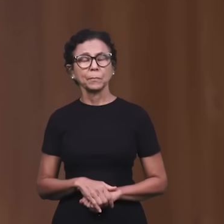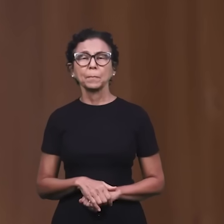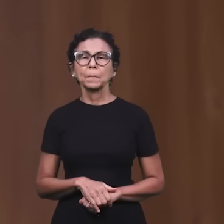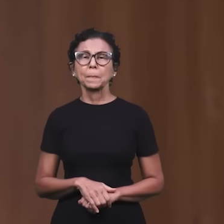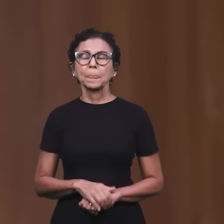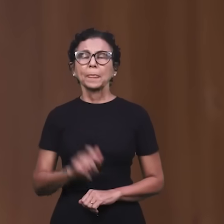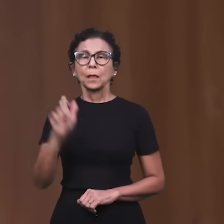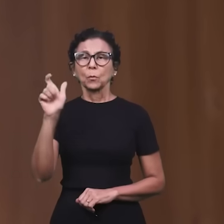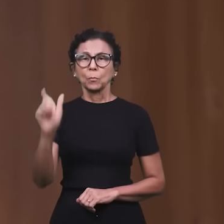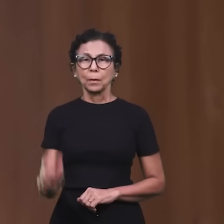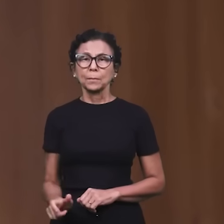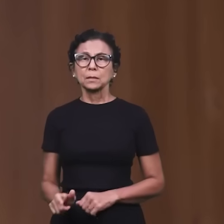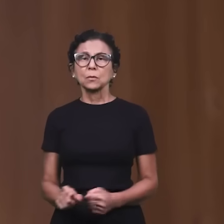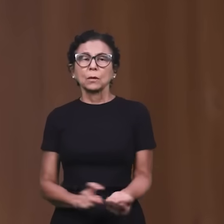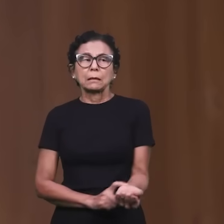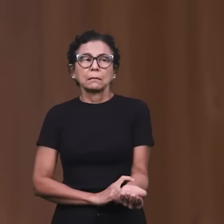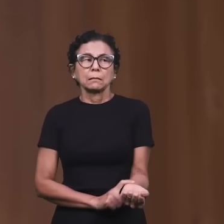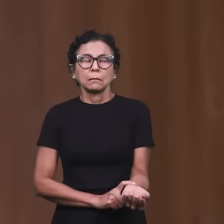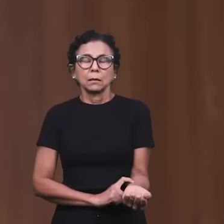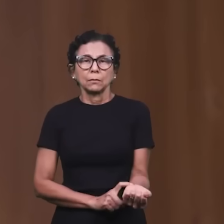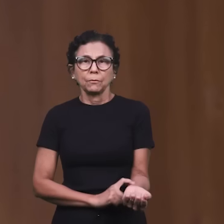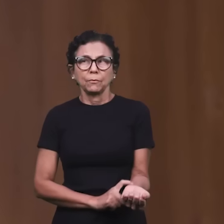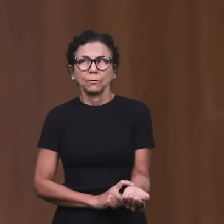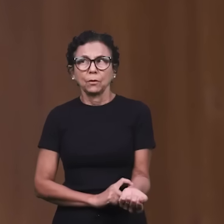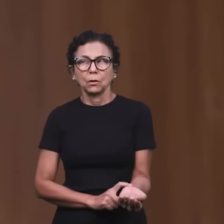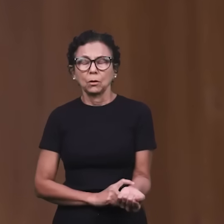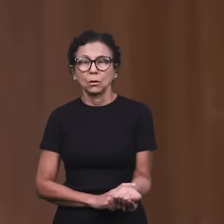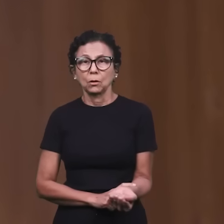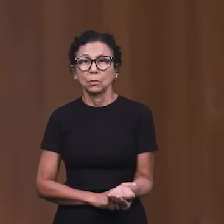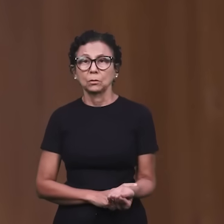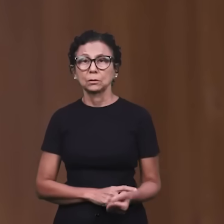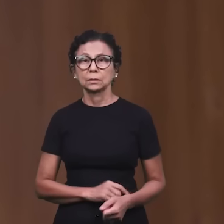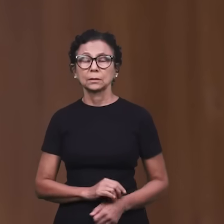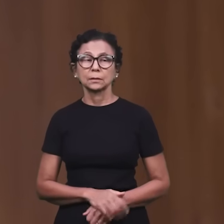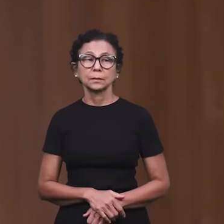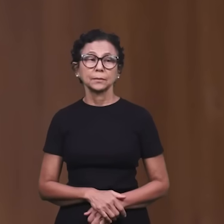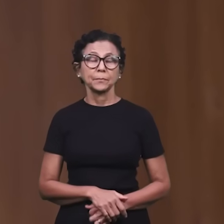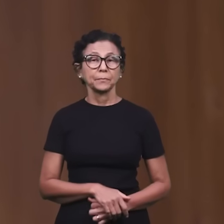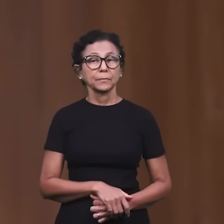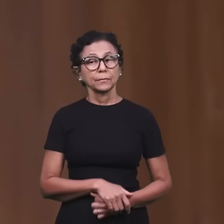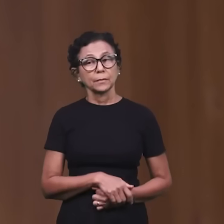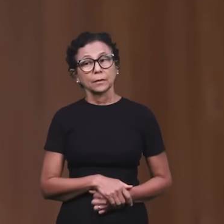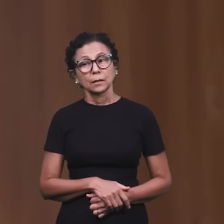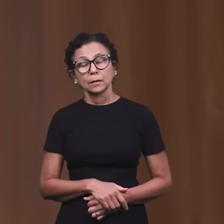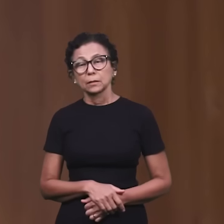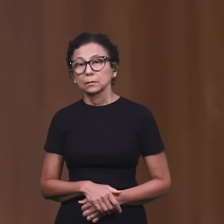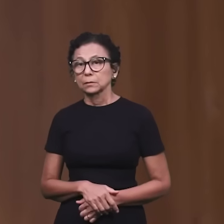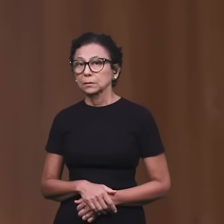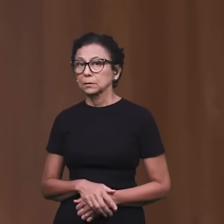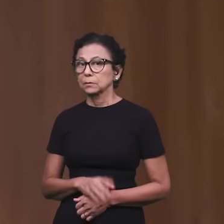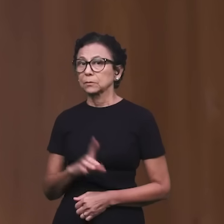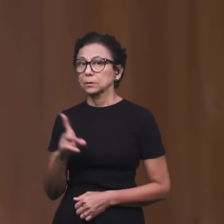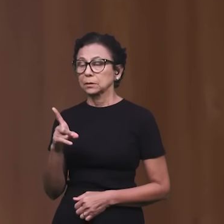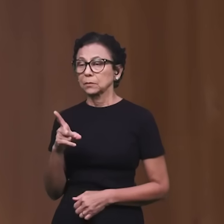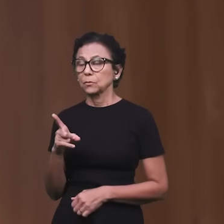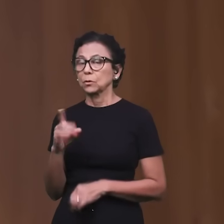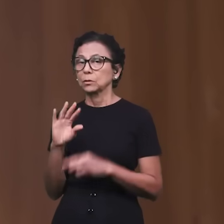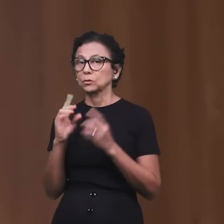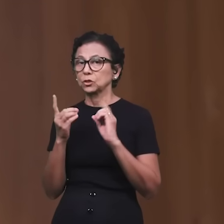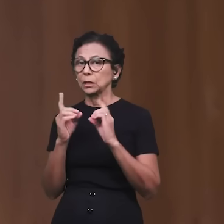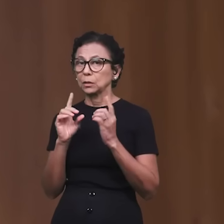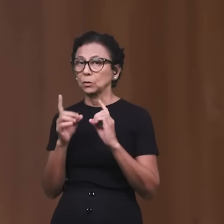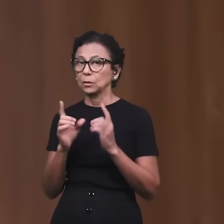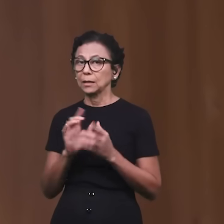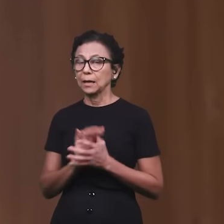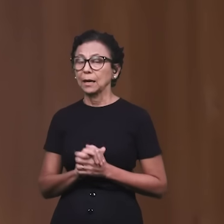esse temperamento, essa explosividade, se ela for dialogar e ela não tiver no espírito, o diálogo vai